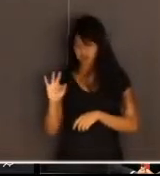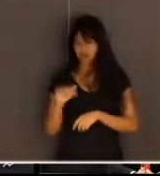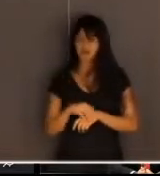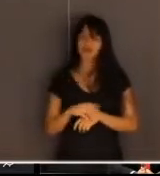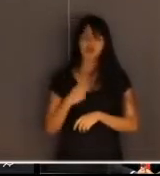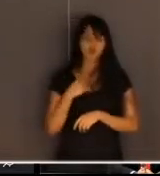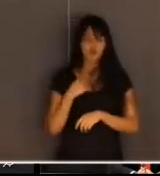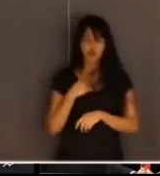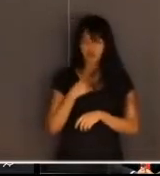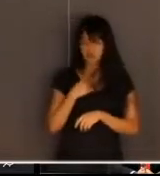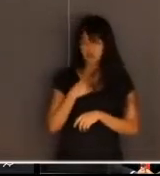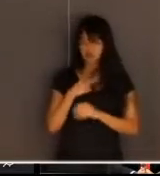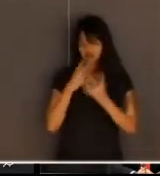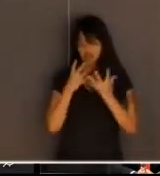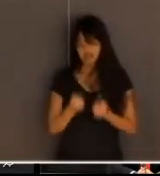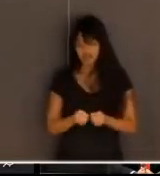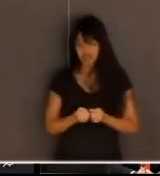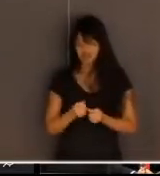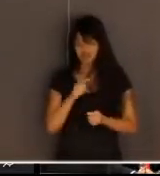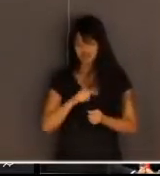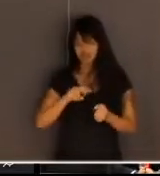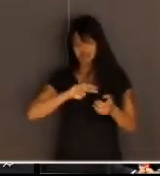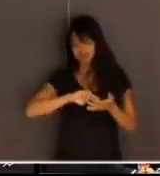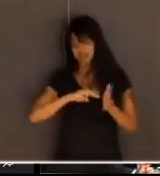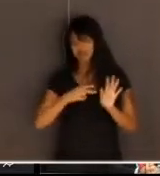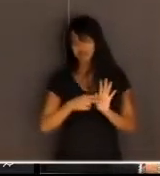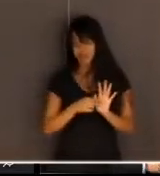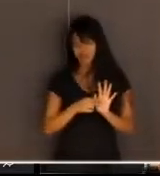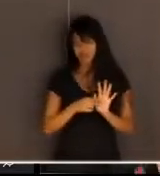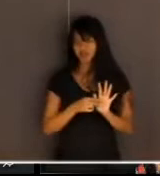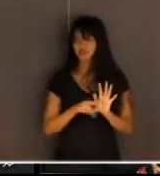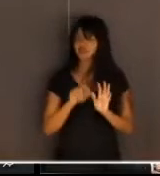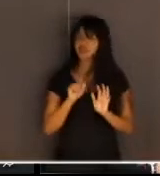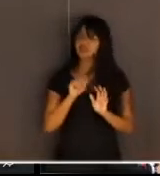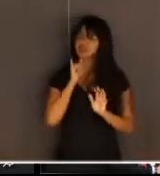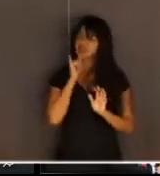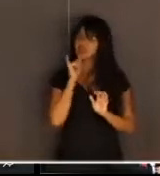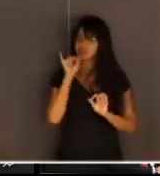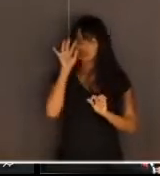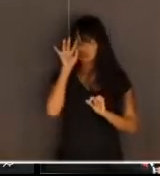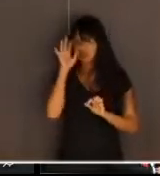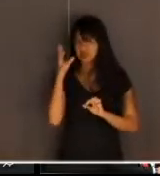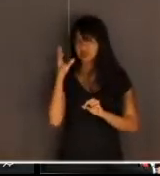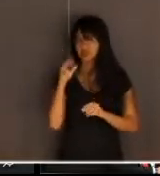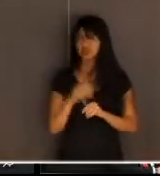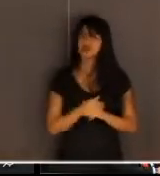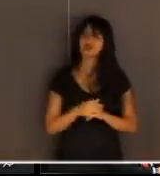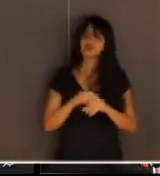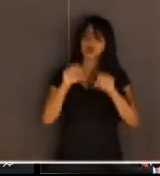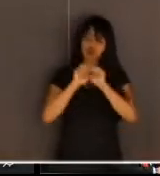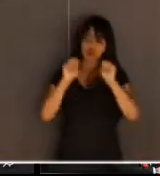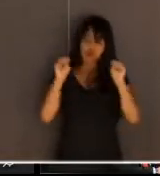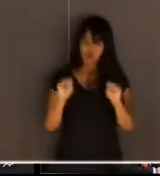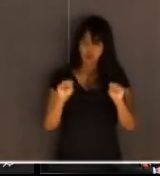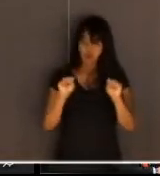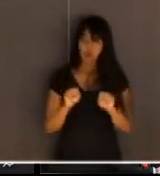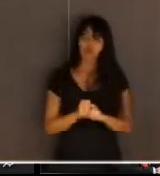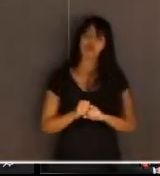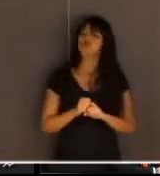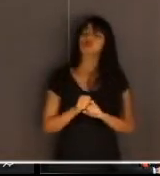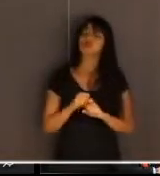aceitar que esse sentido de que as decisões do Tribunal do Júri são